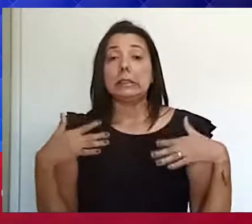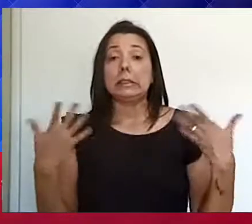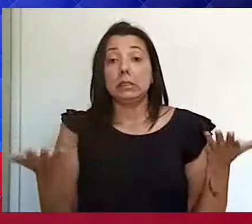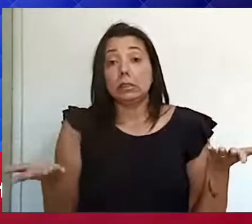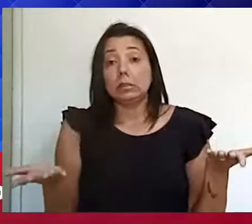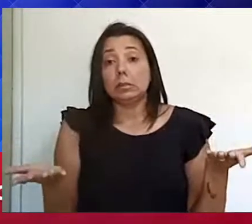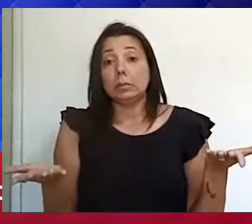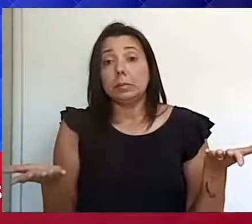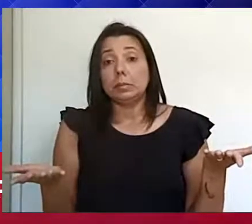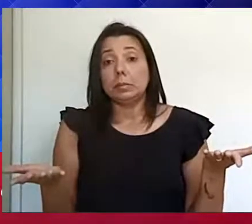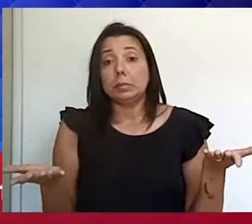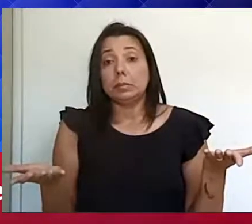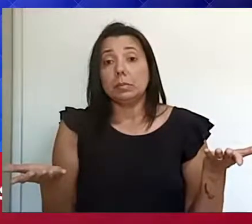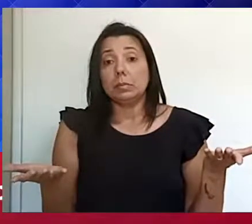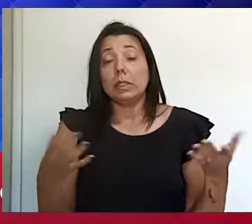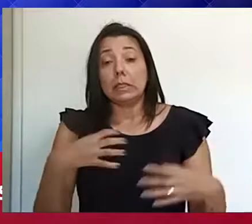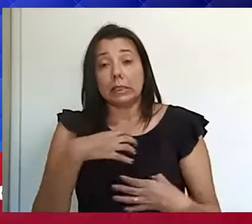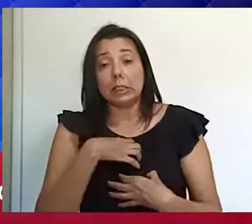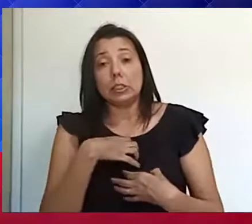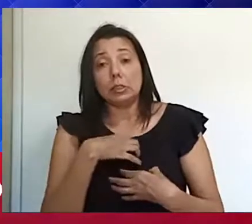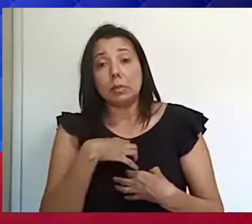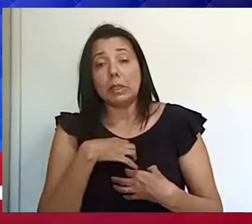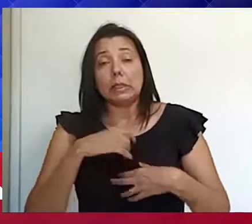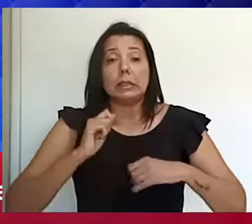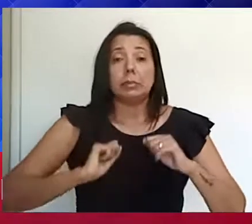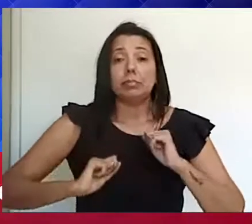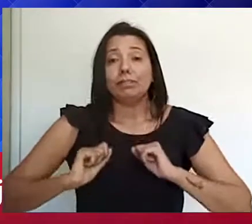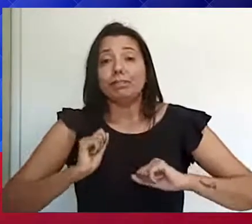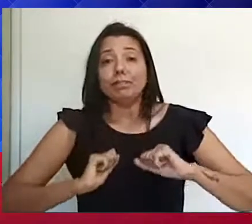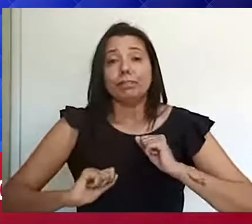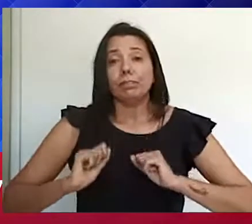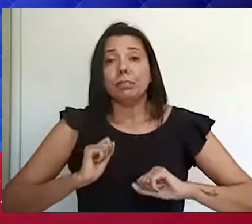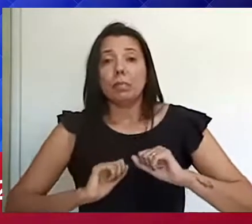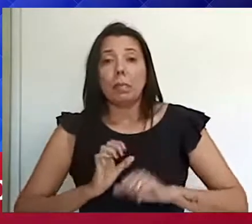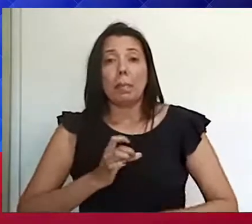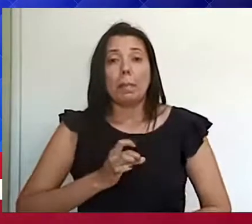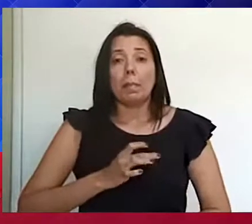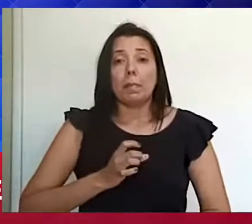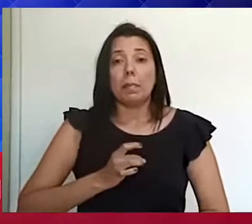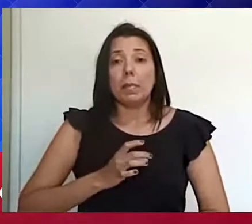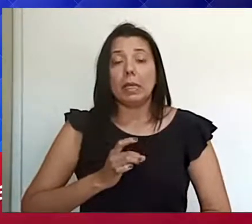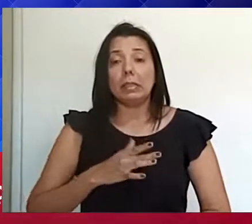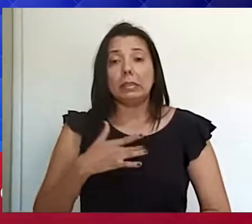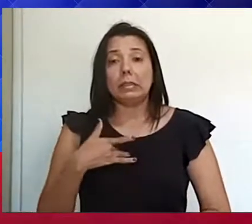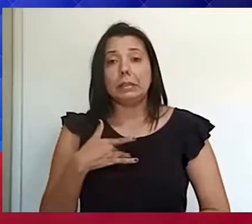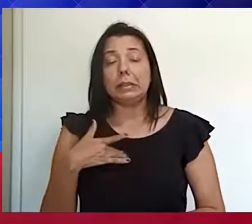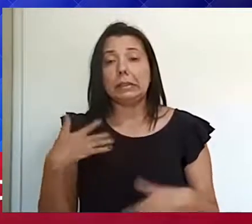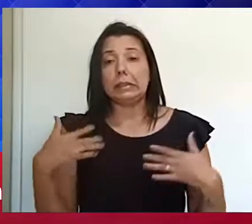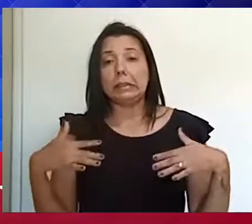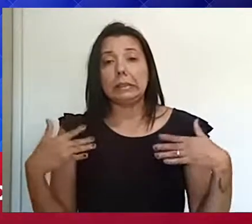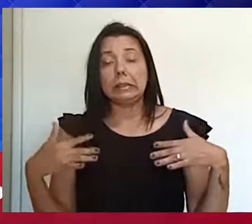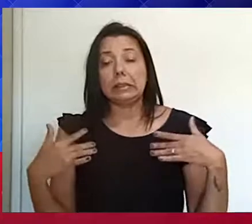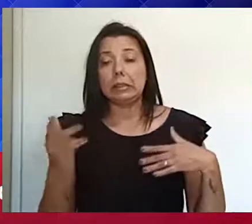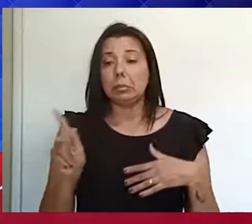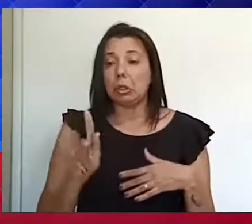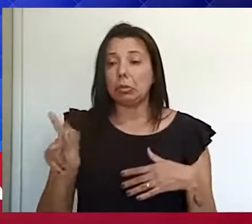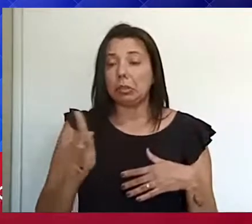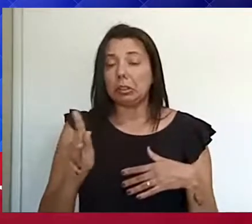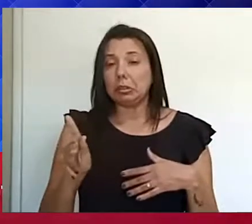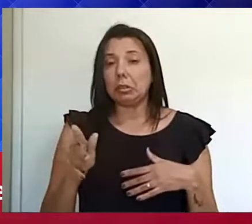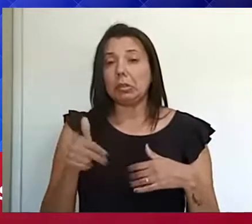alguns sentimentos, né, de ansiedade, de medo, de receio, né, dos professores que a gente está acompanhando